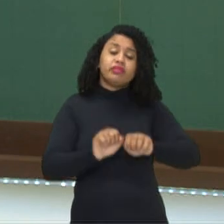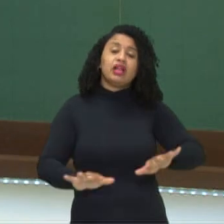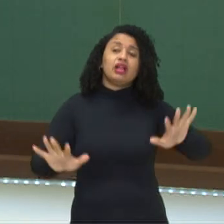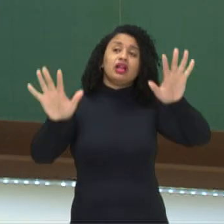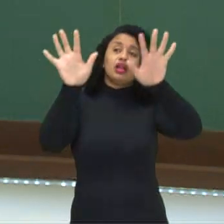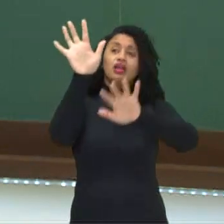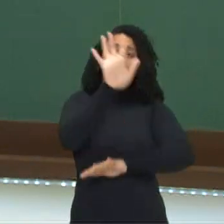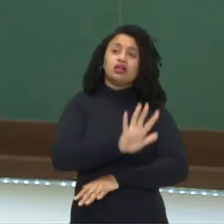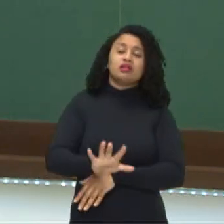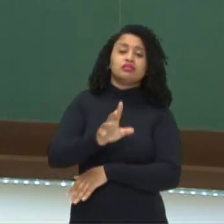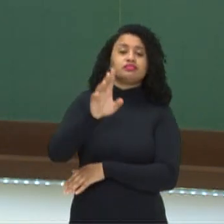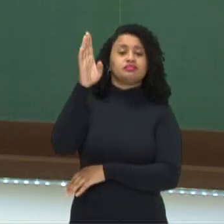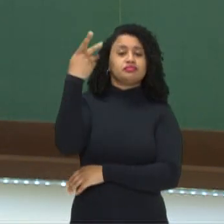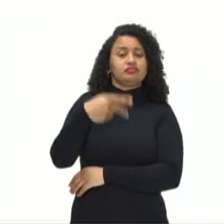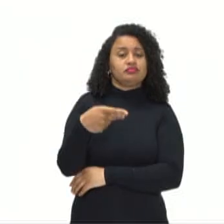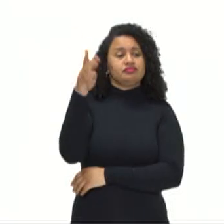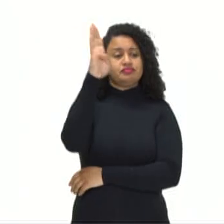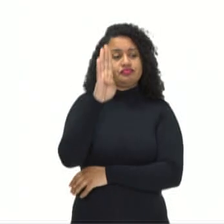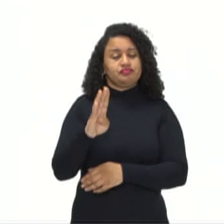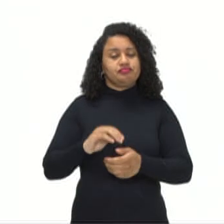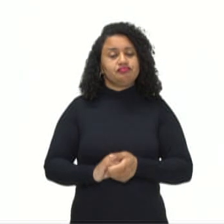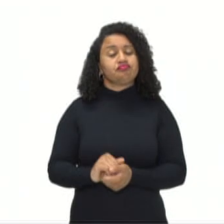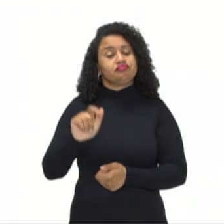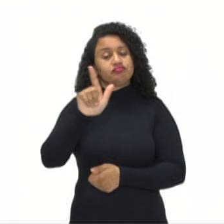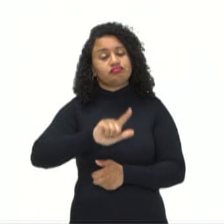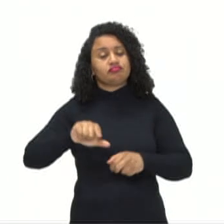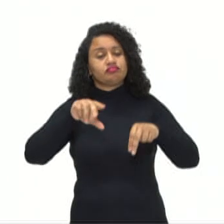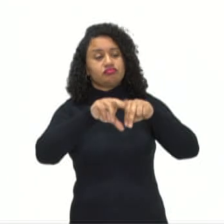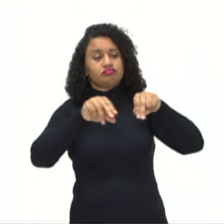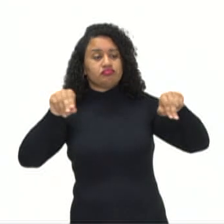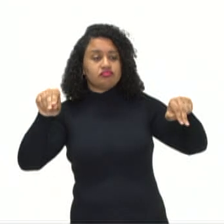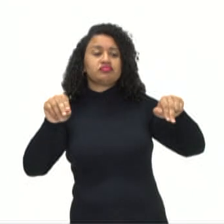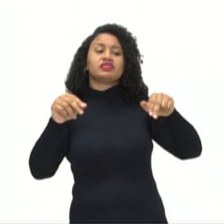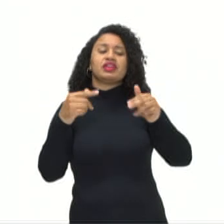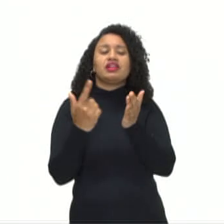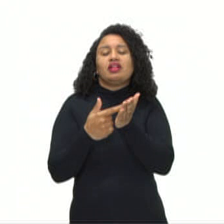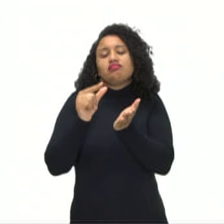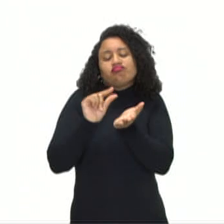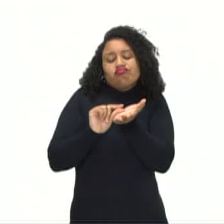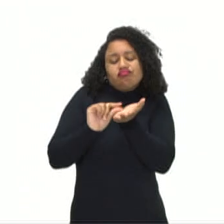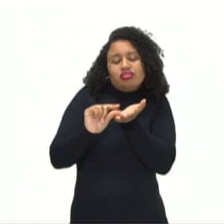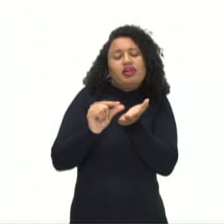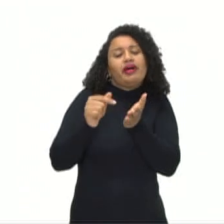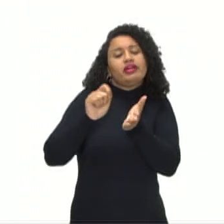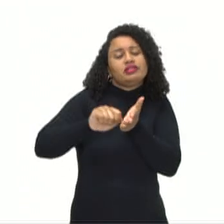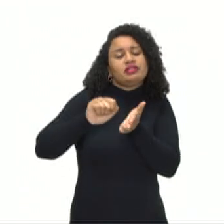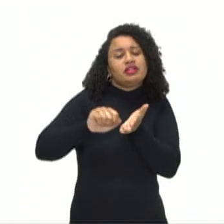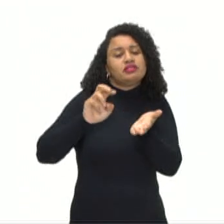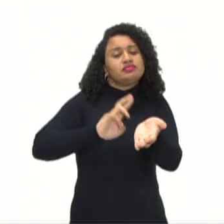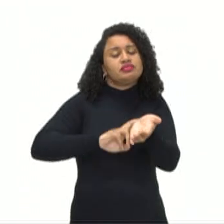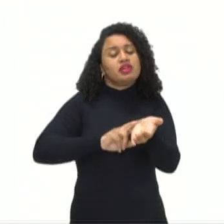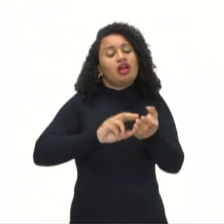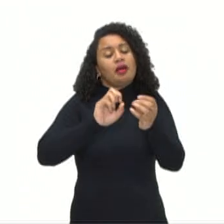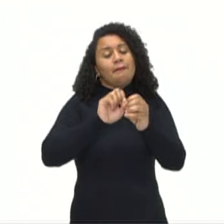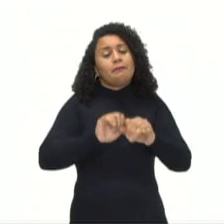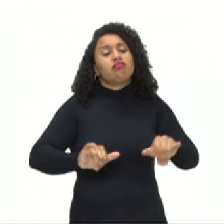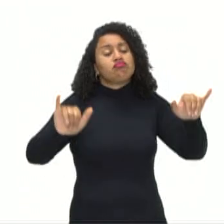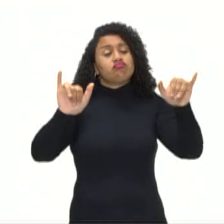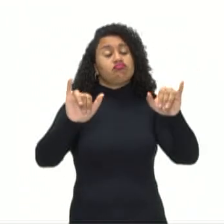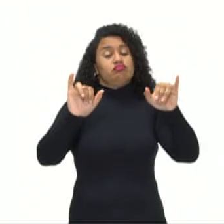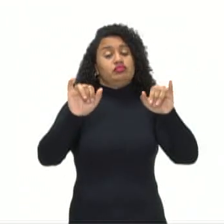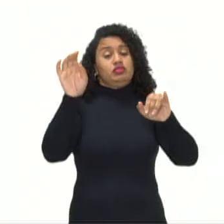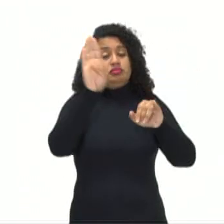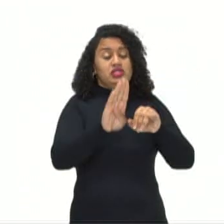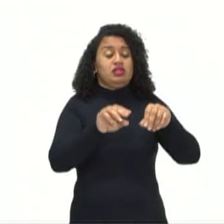Brasil. Então, literatura de cordel, folheto ou livretos, escrito em rimas e expostos pendurados em varais durante